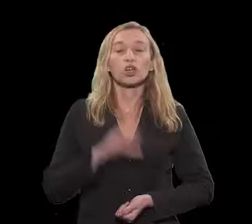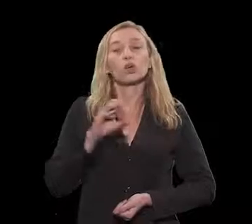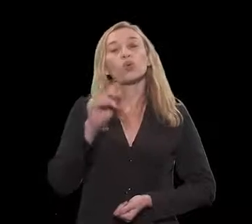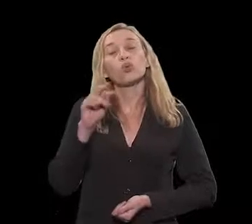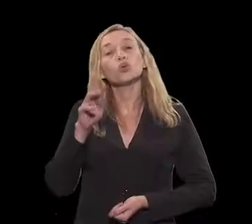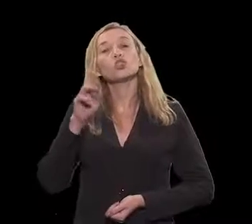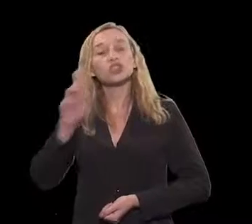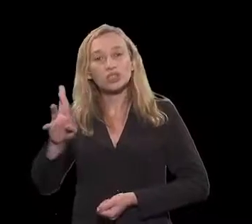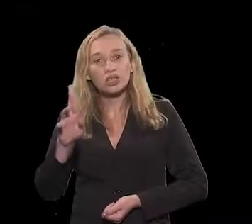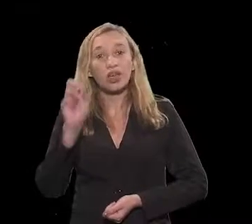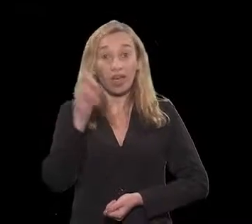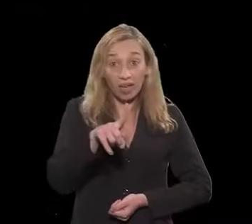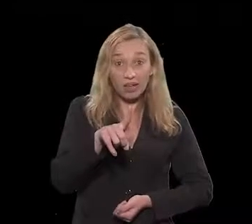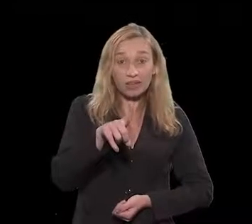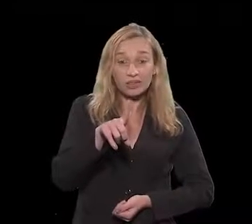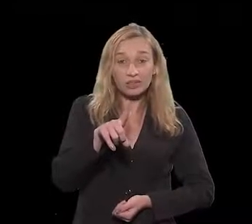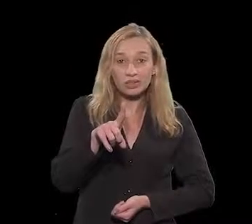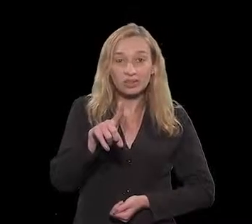Cutne é